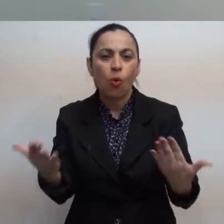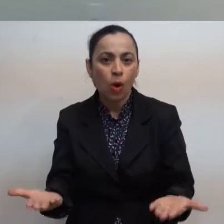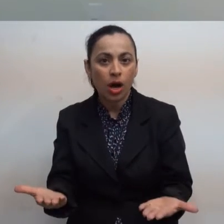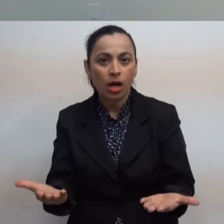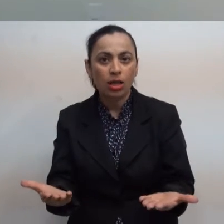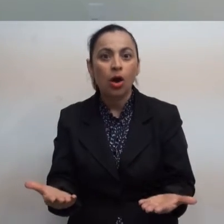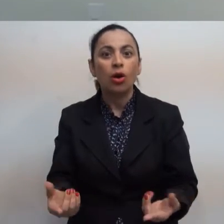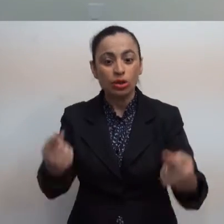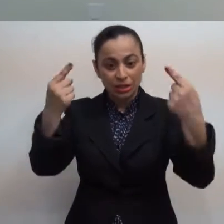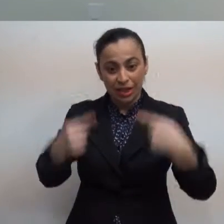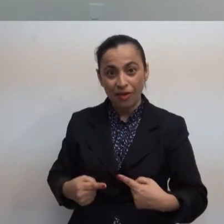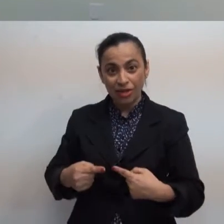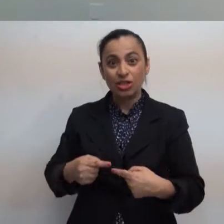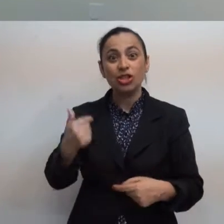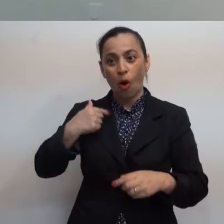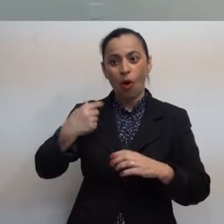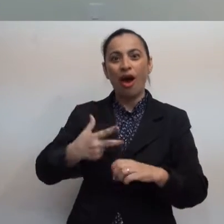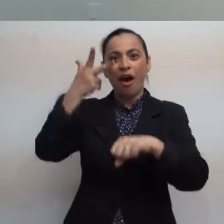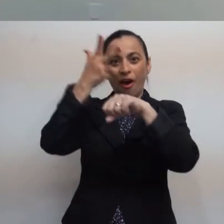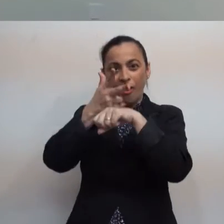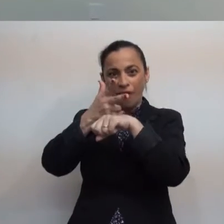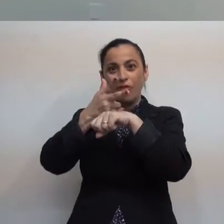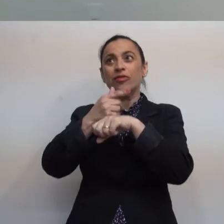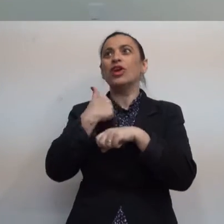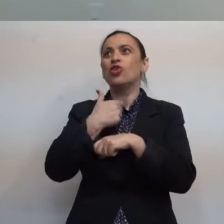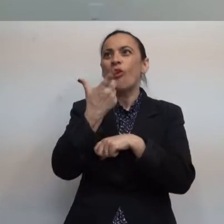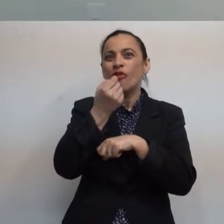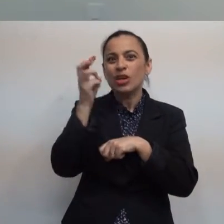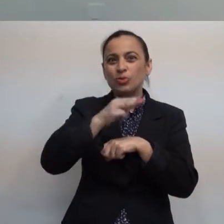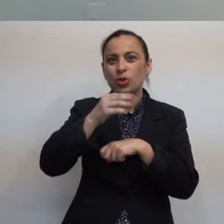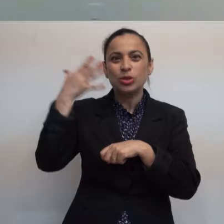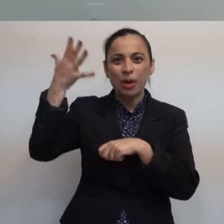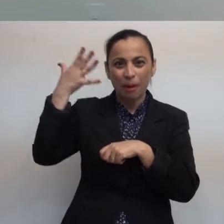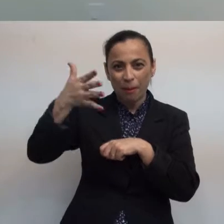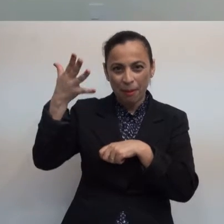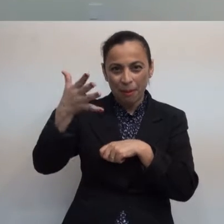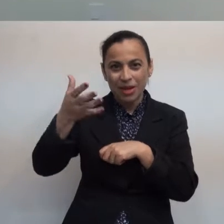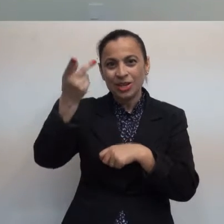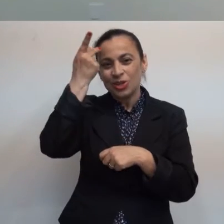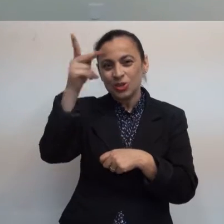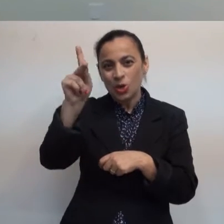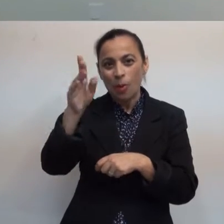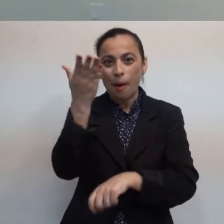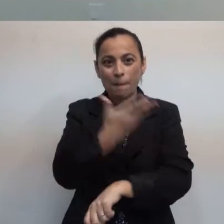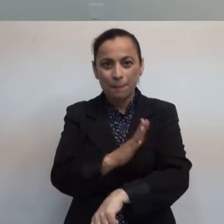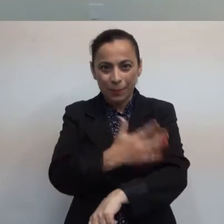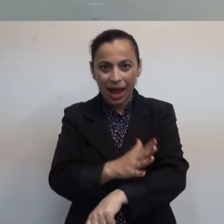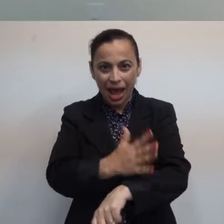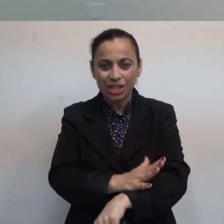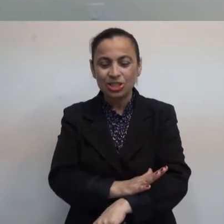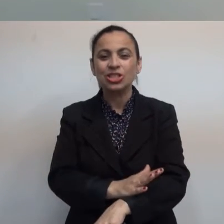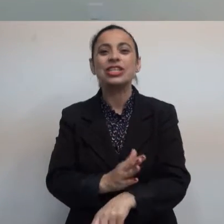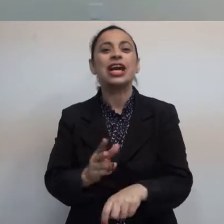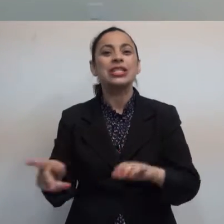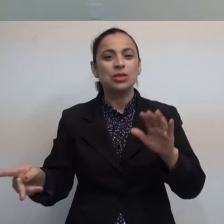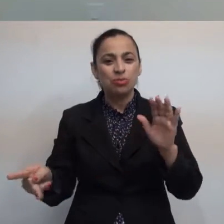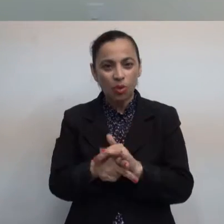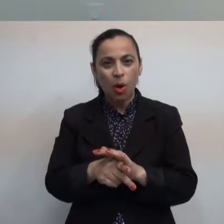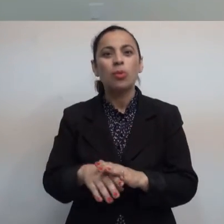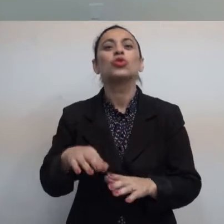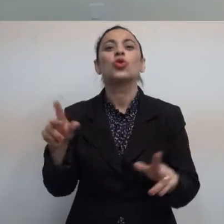exemplo, quando me deram o desafio de fazer esse vídeo com 20 minutos falando sobre as